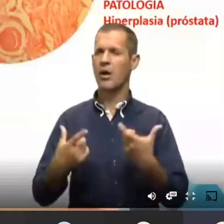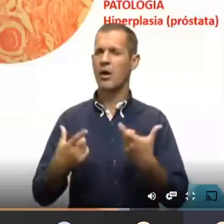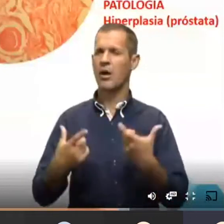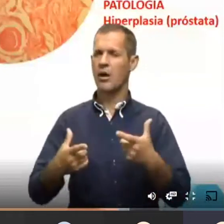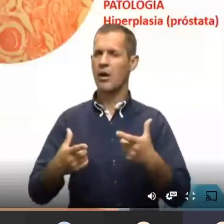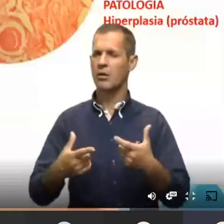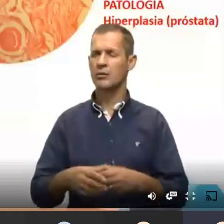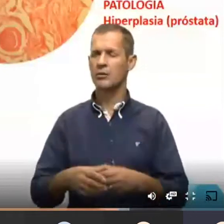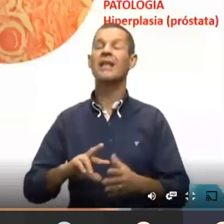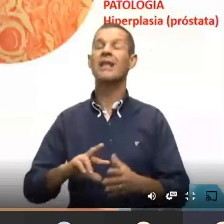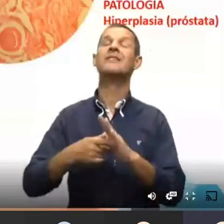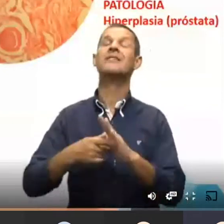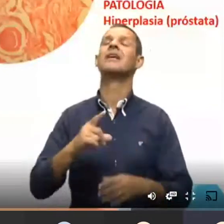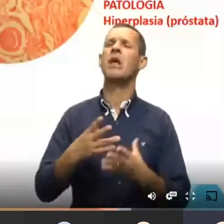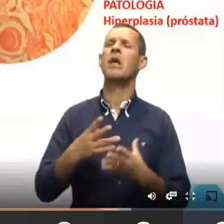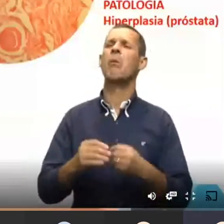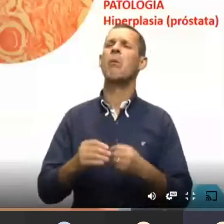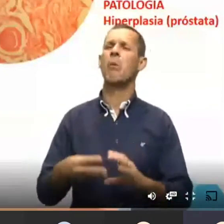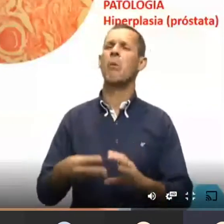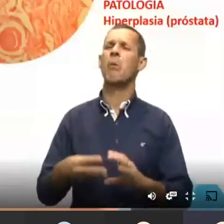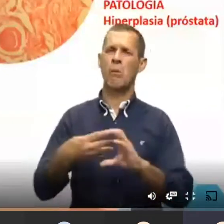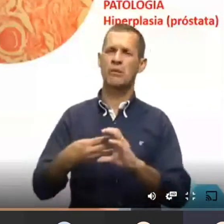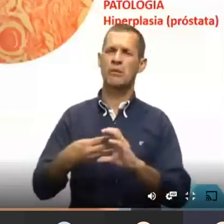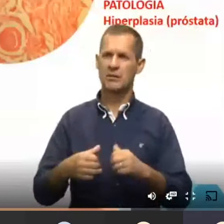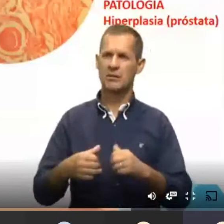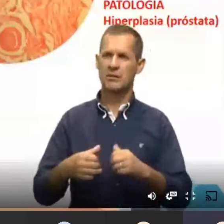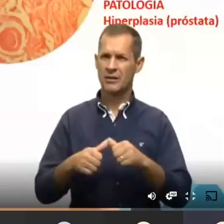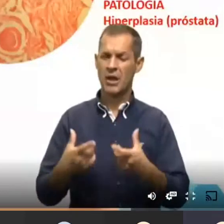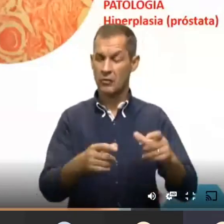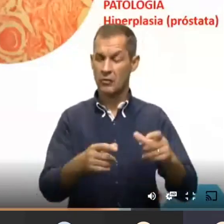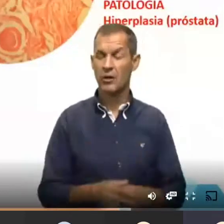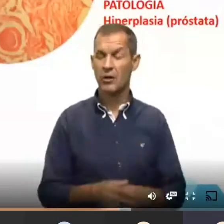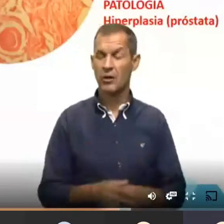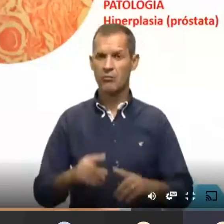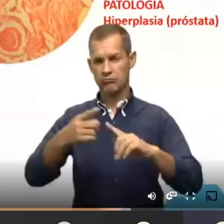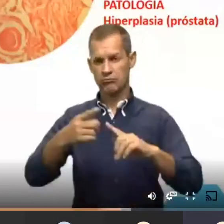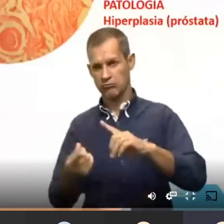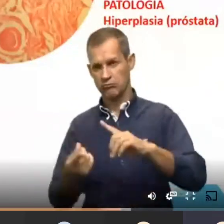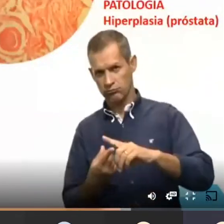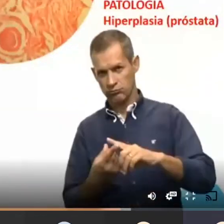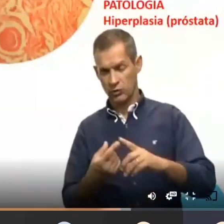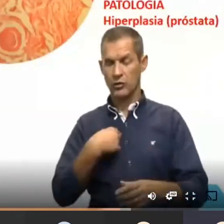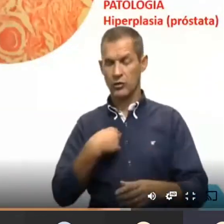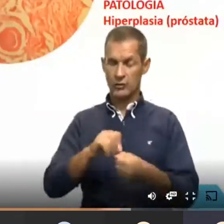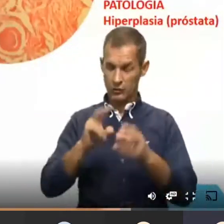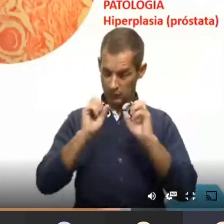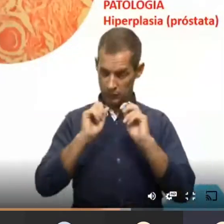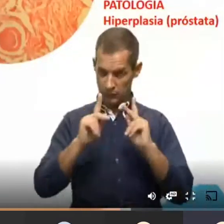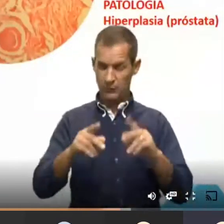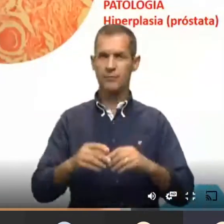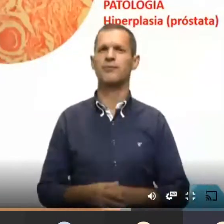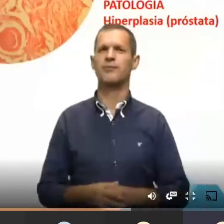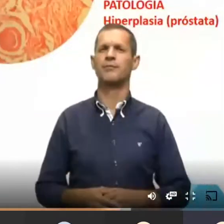região. Então, isso significa que tem muita célula, né, nesse local que eu circulei aqui.